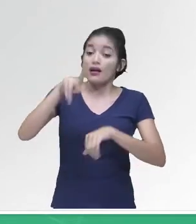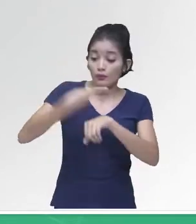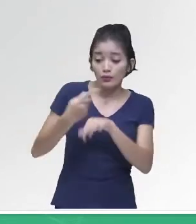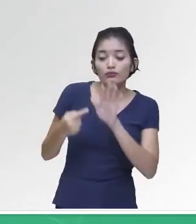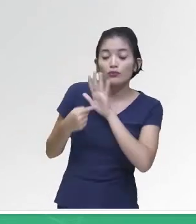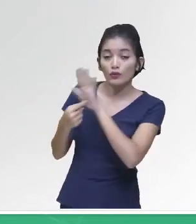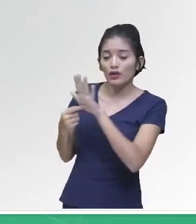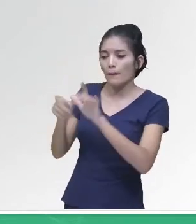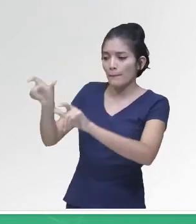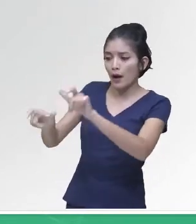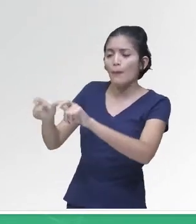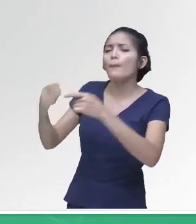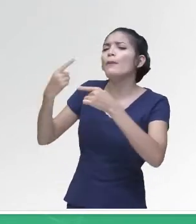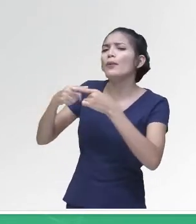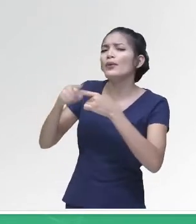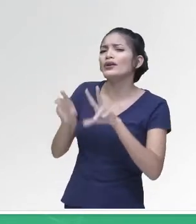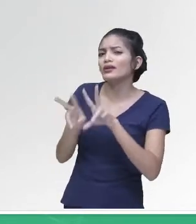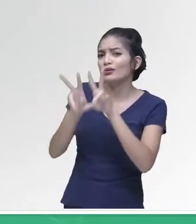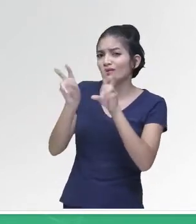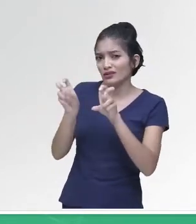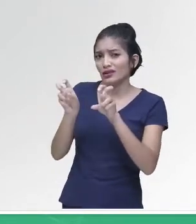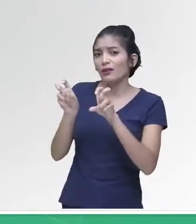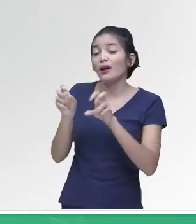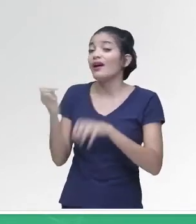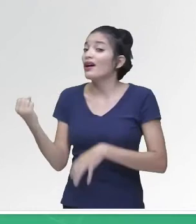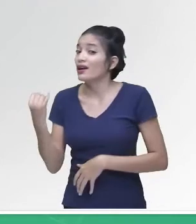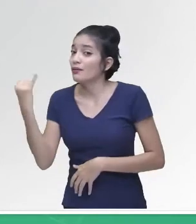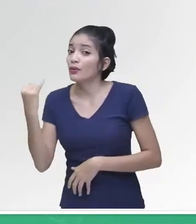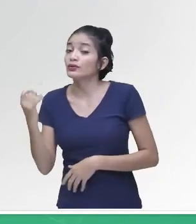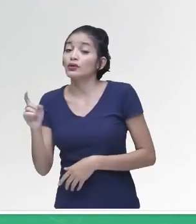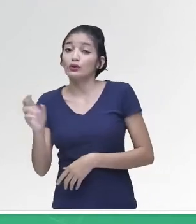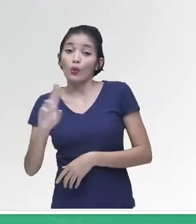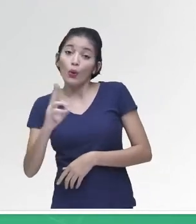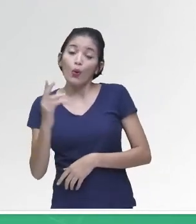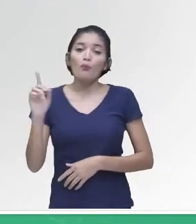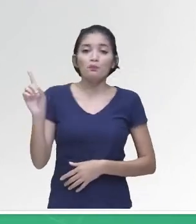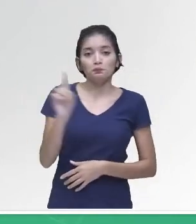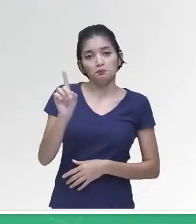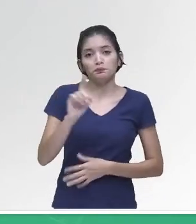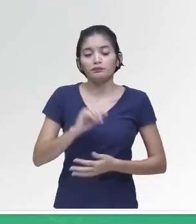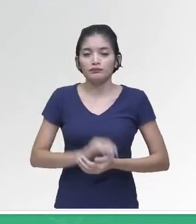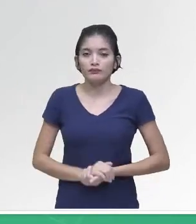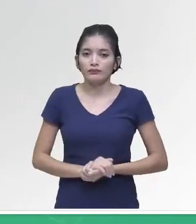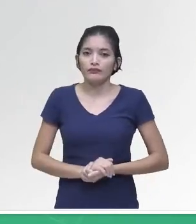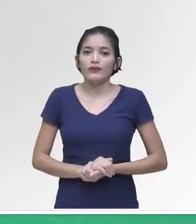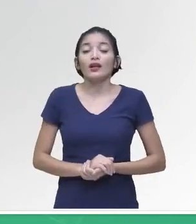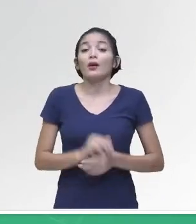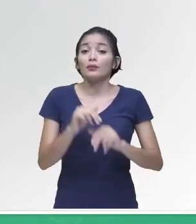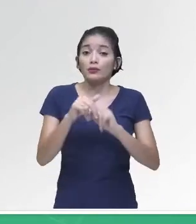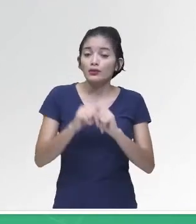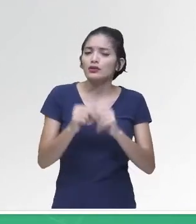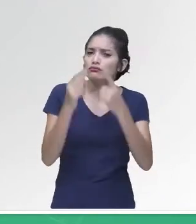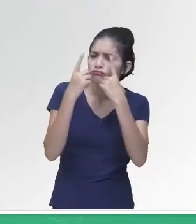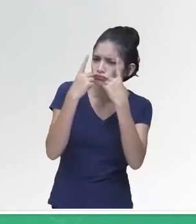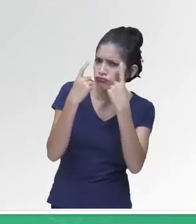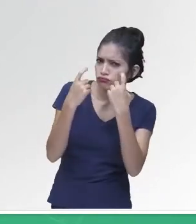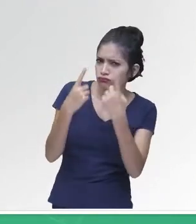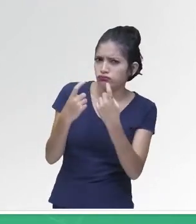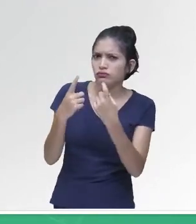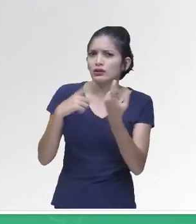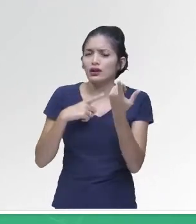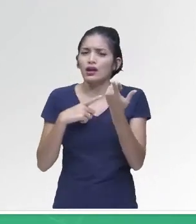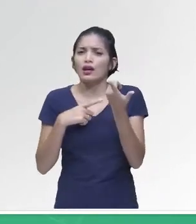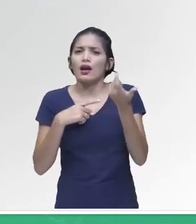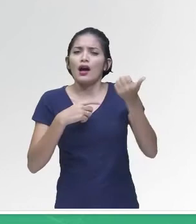minha opinião sobre aquele tema é válida ou não, beleza? Então, é por isso que é interessante ver essa